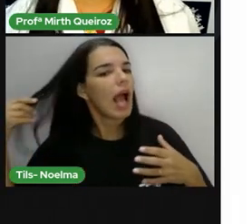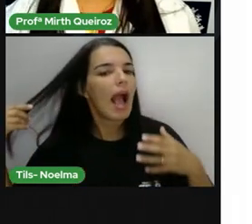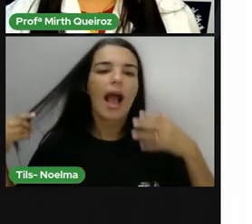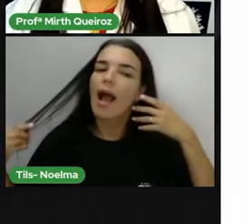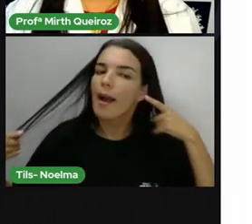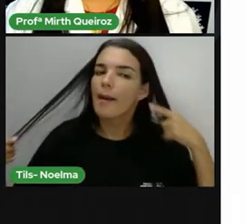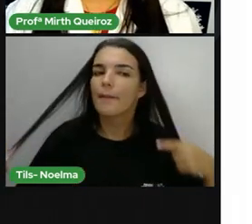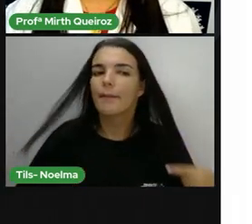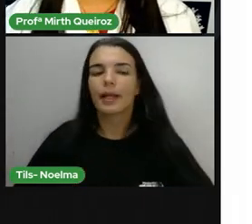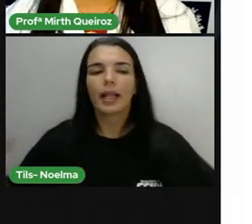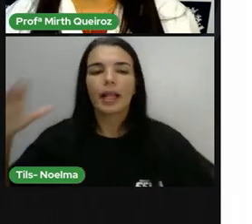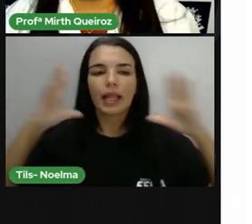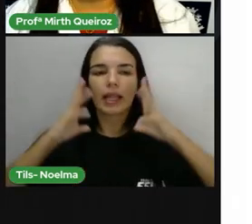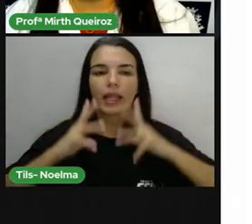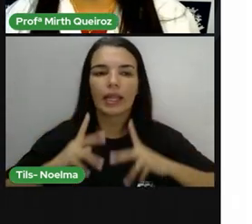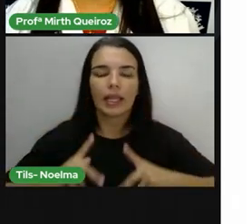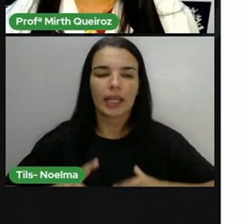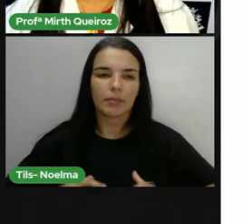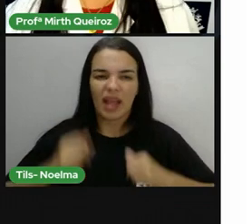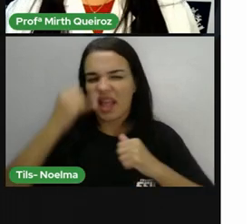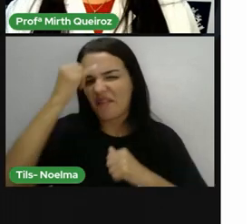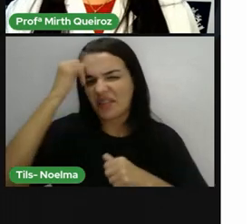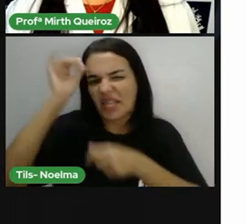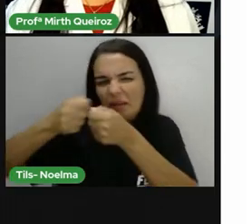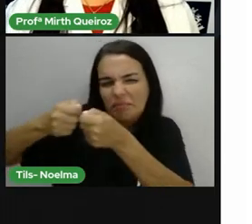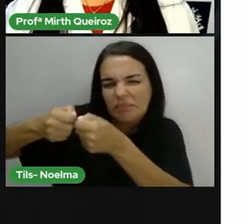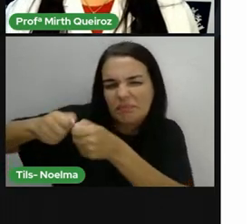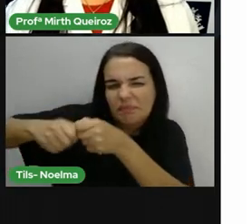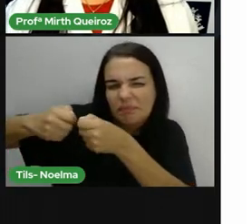né? Para evitar, por exemplo, o piolho, né?